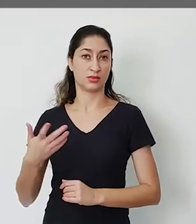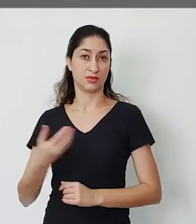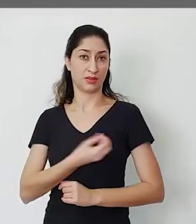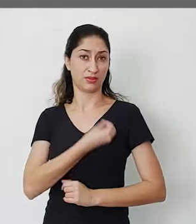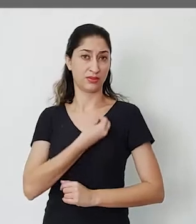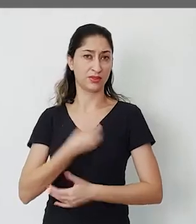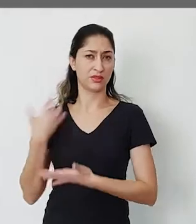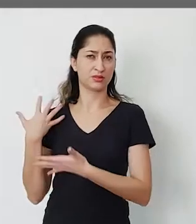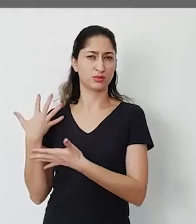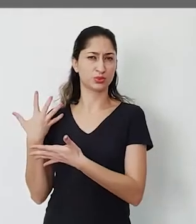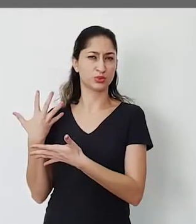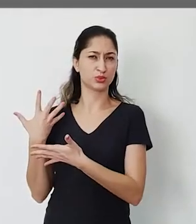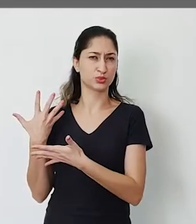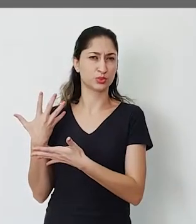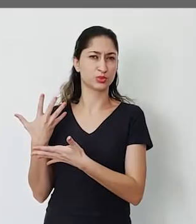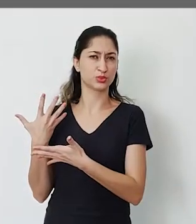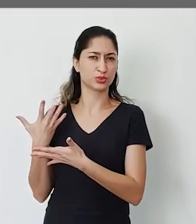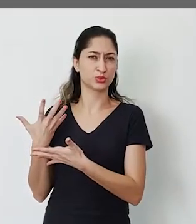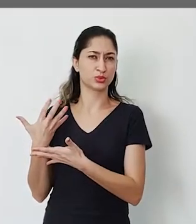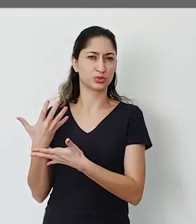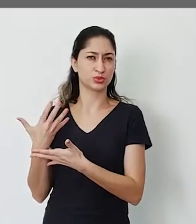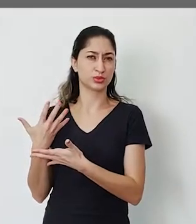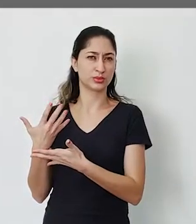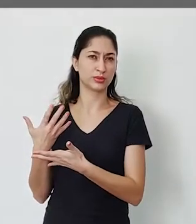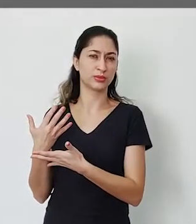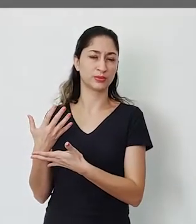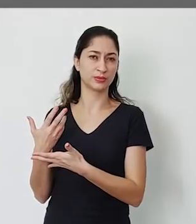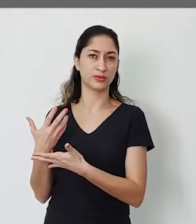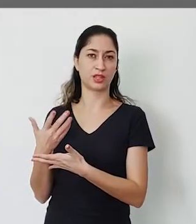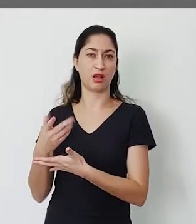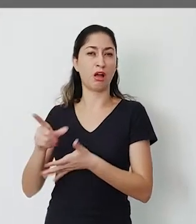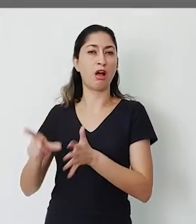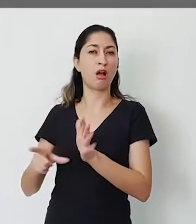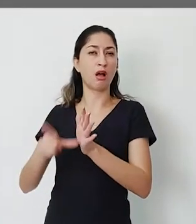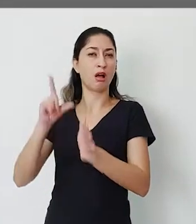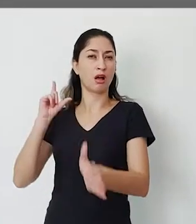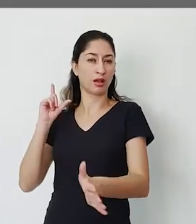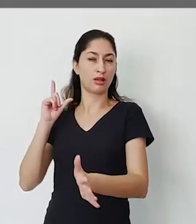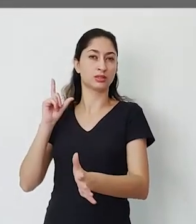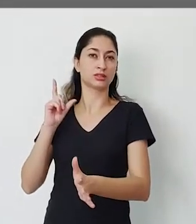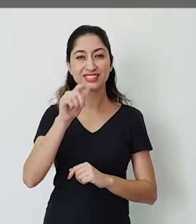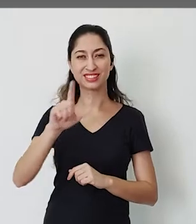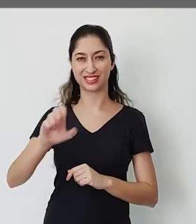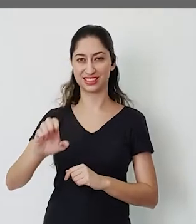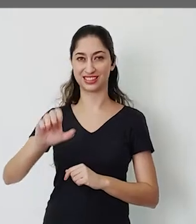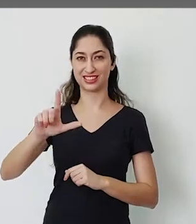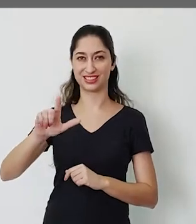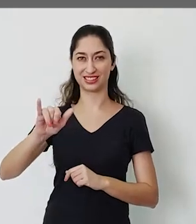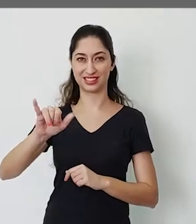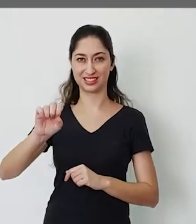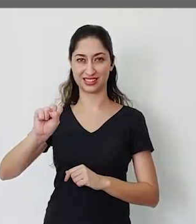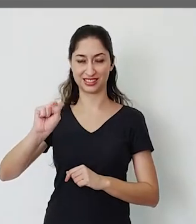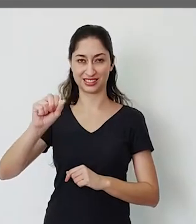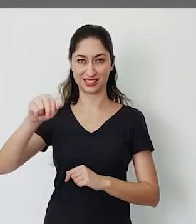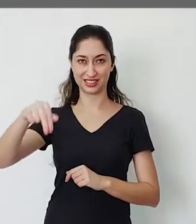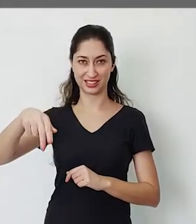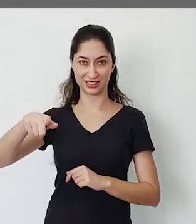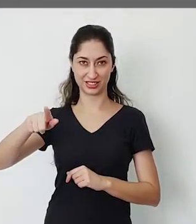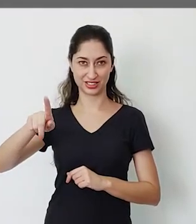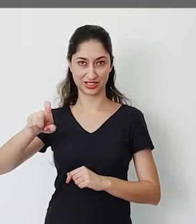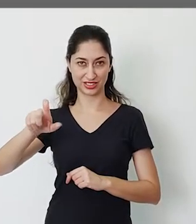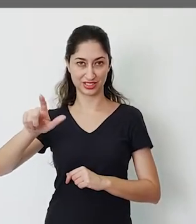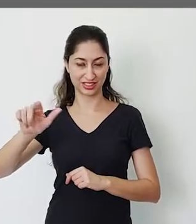Tem atuação também no audiovisual, tanto na parte técnica, quanto com atuação,